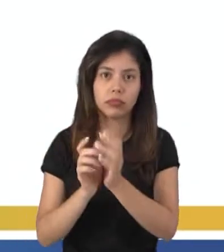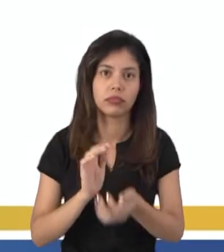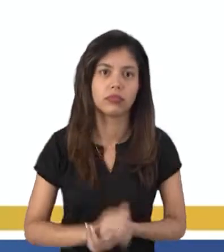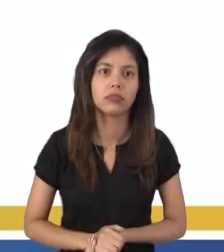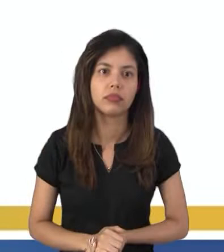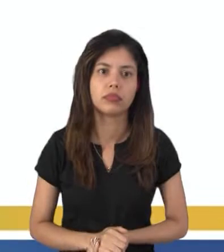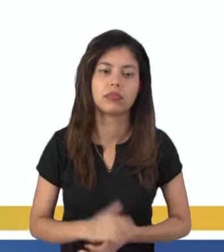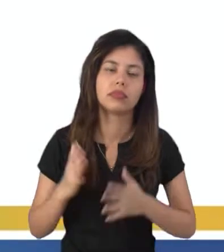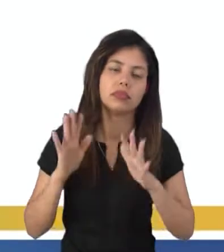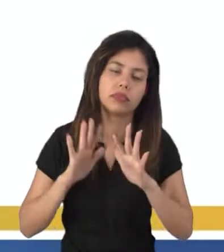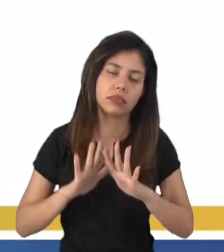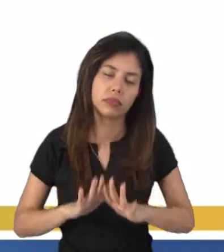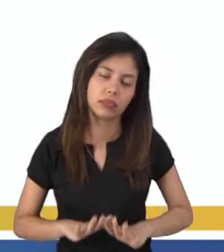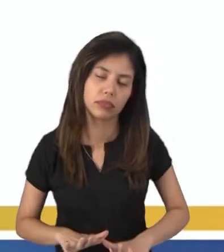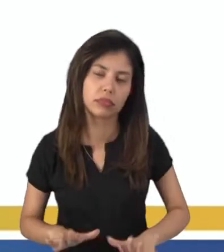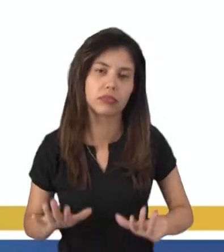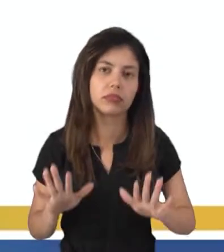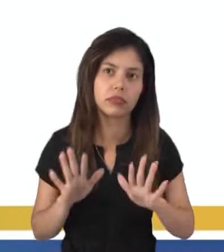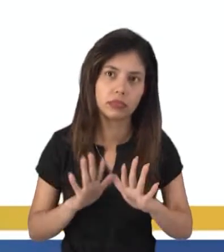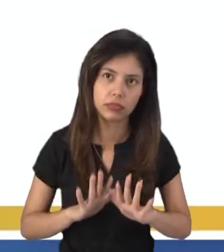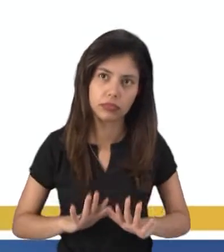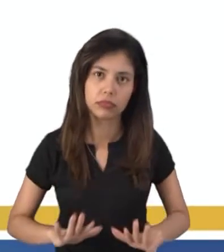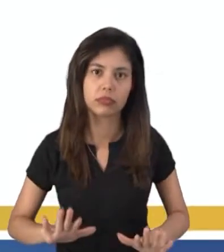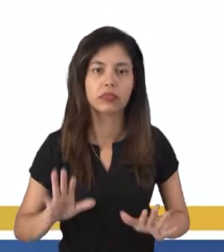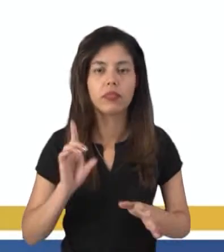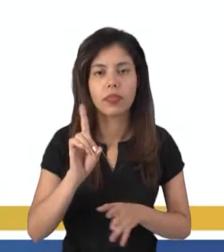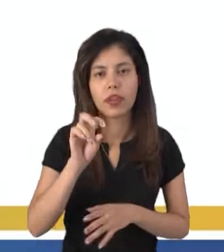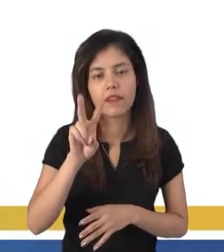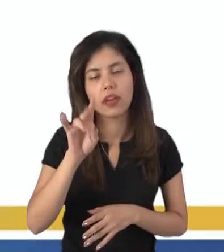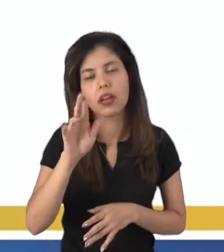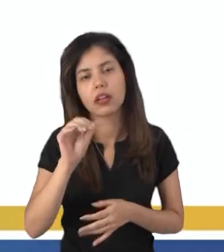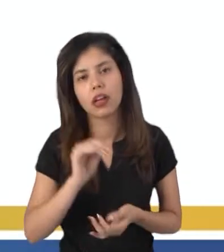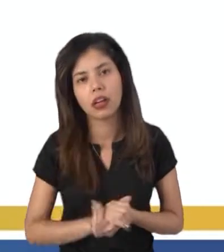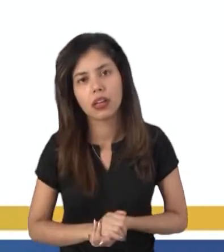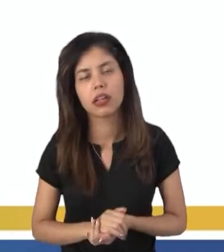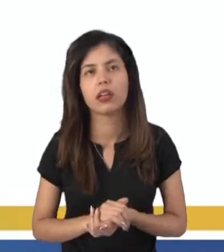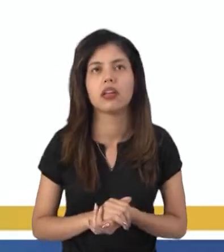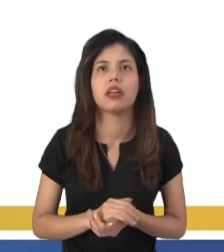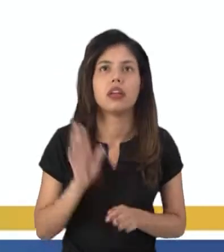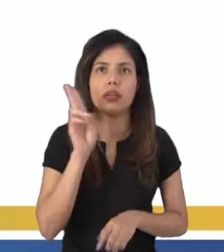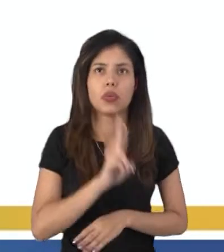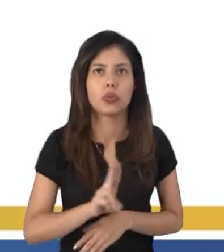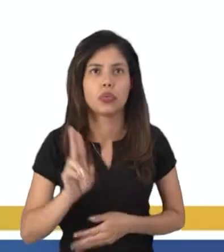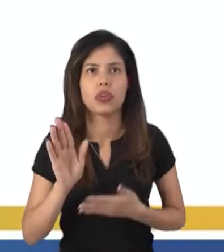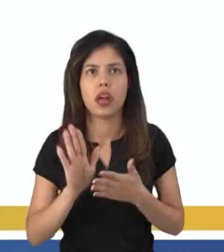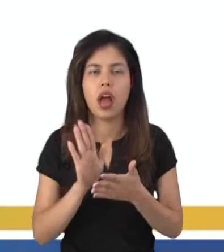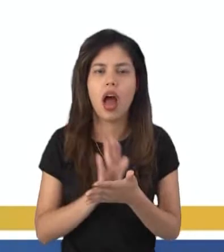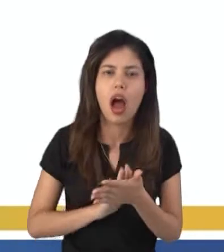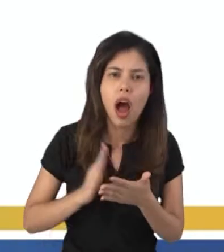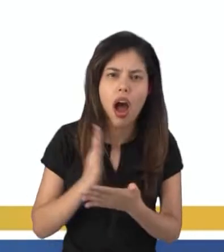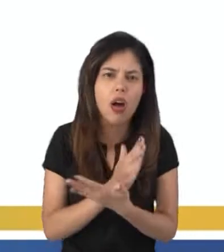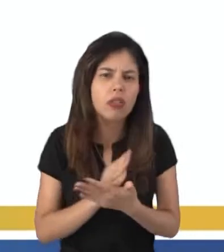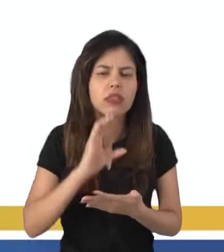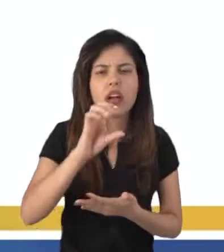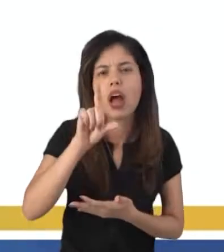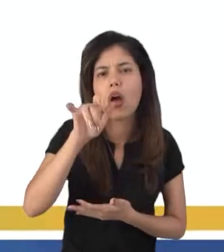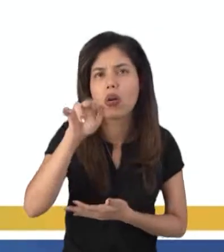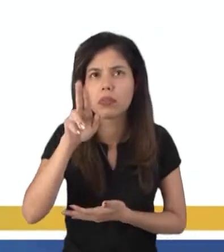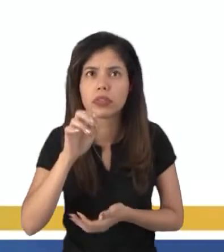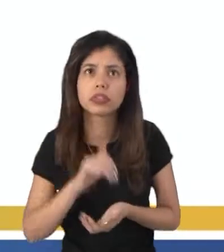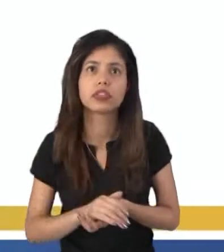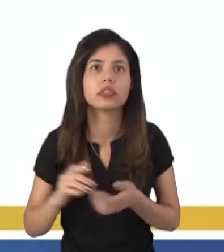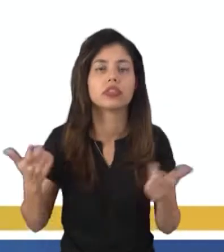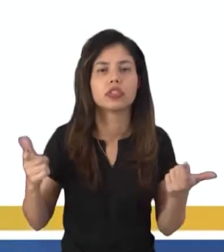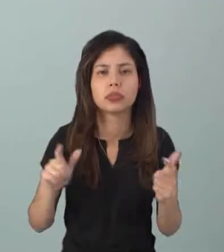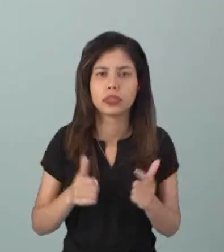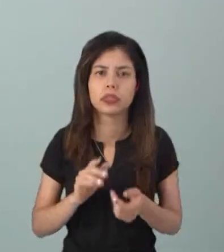tornar mais lenta, Ela pode ser ocasionada aí de repente por uso de algum calmante, Pode ser para